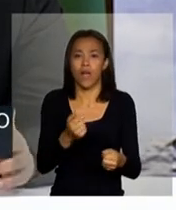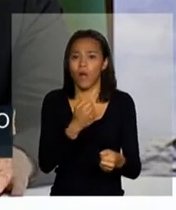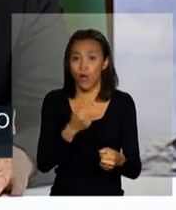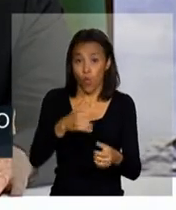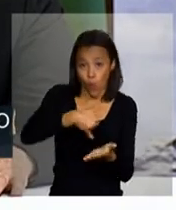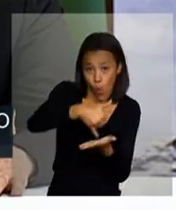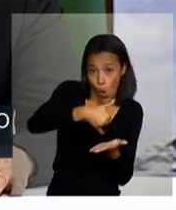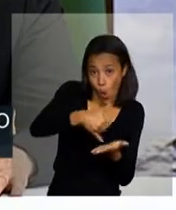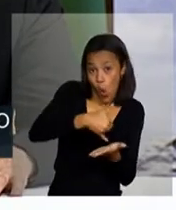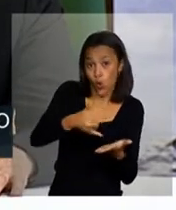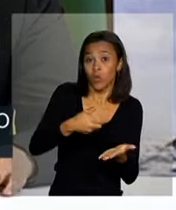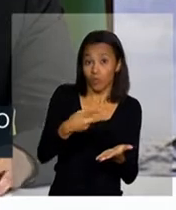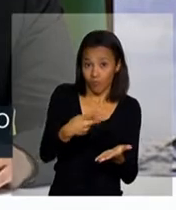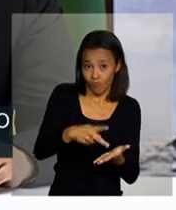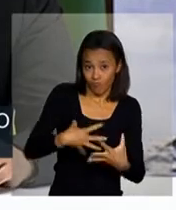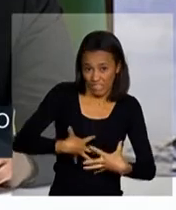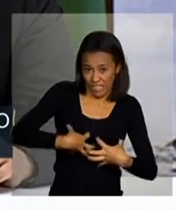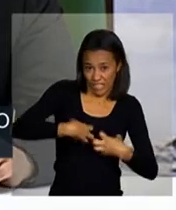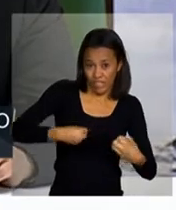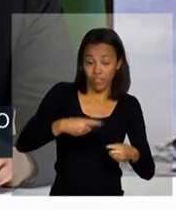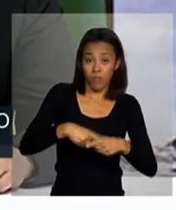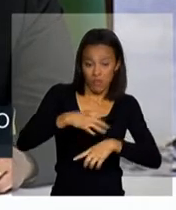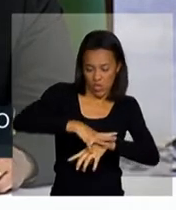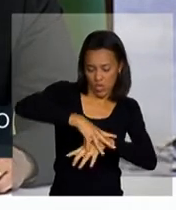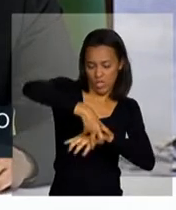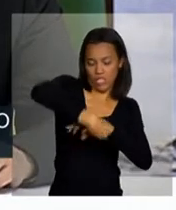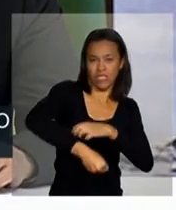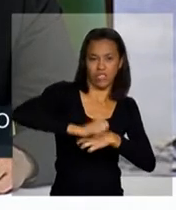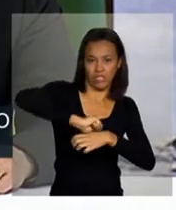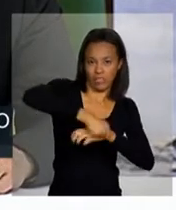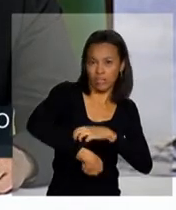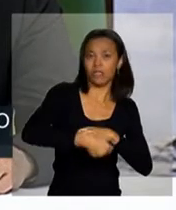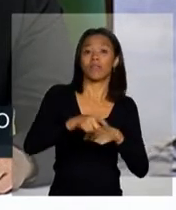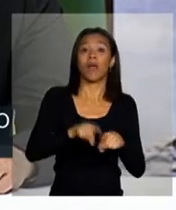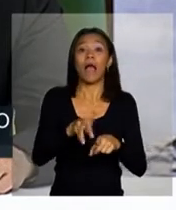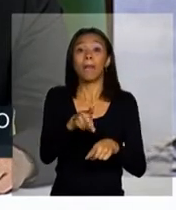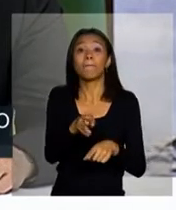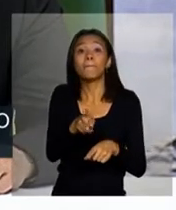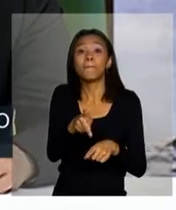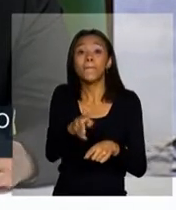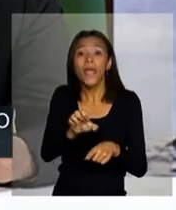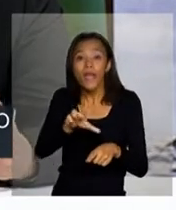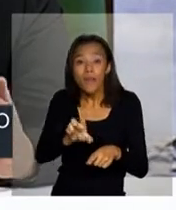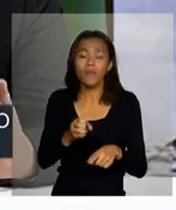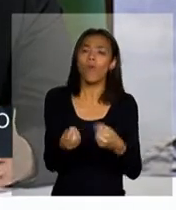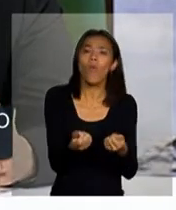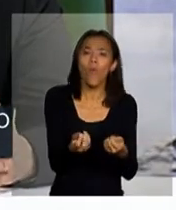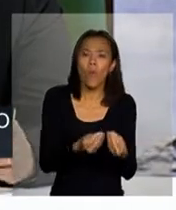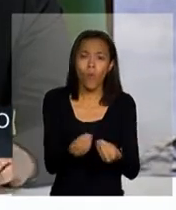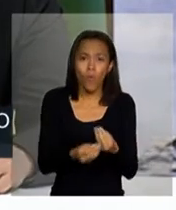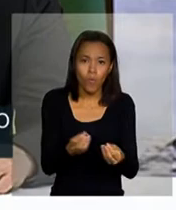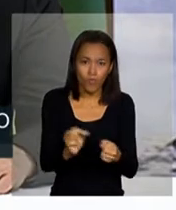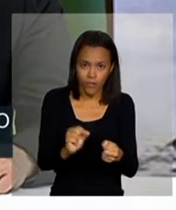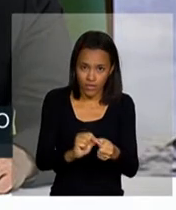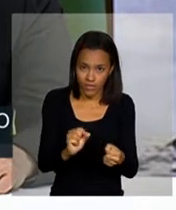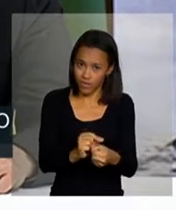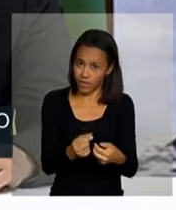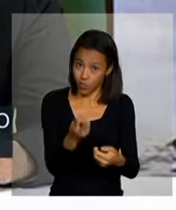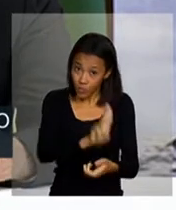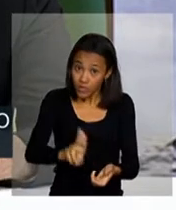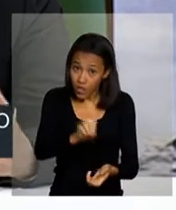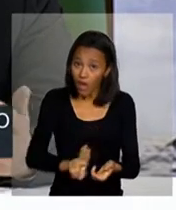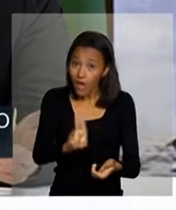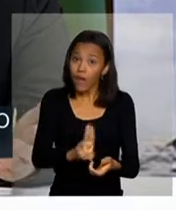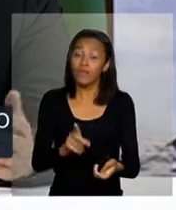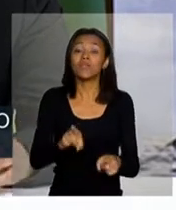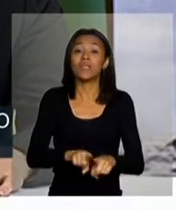o óleo das suas vísceras, o couro da sua pele, como podemos filetá-la, como